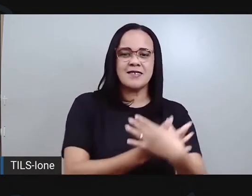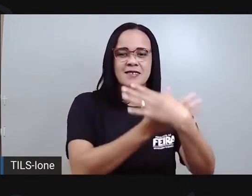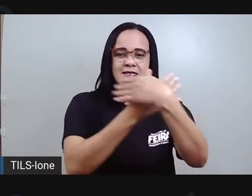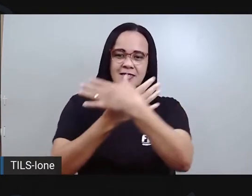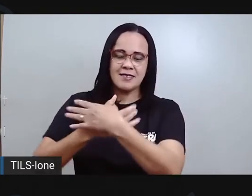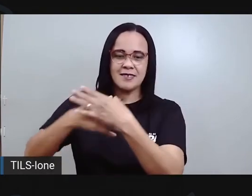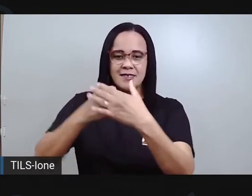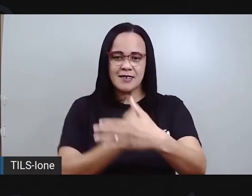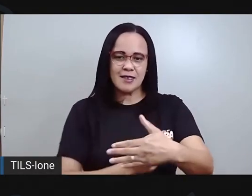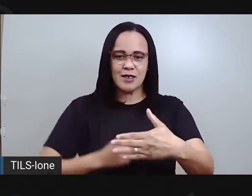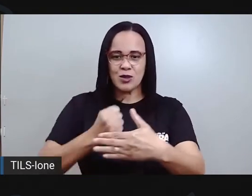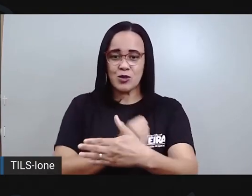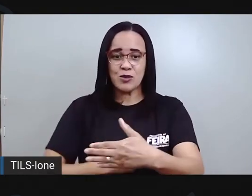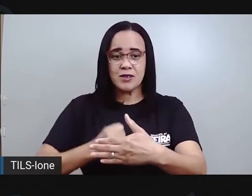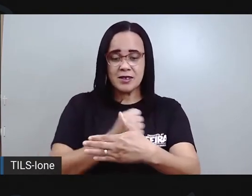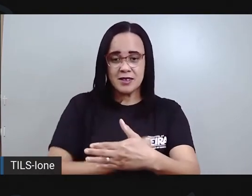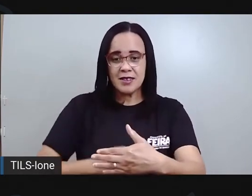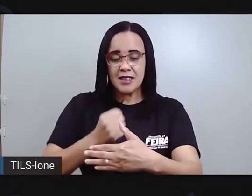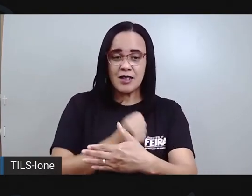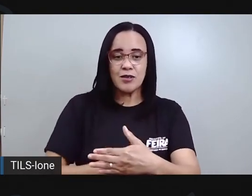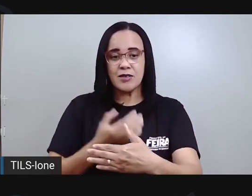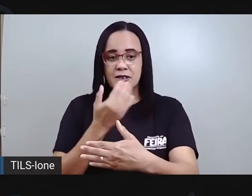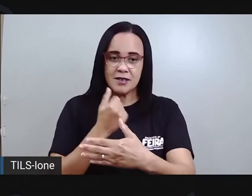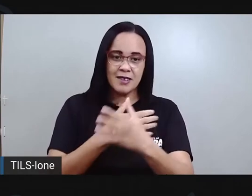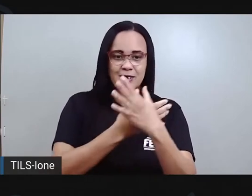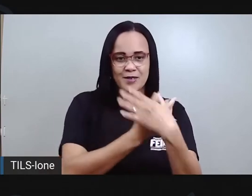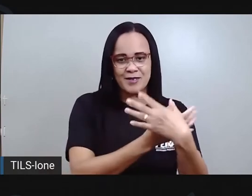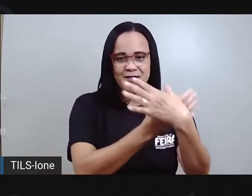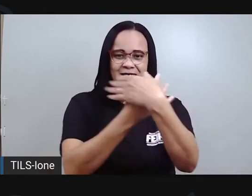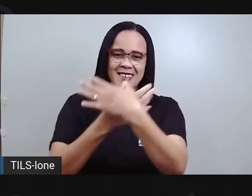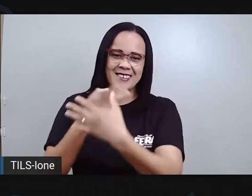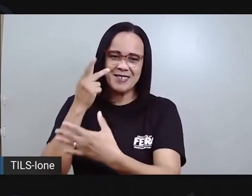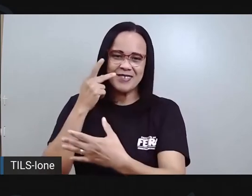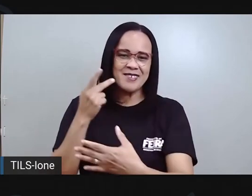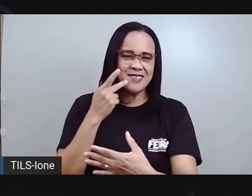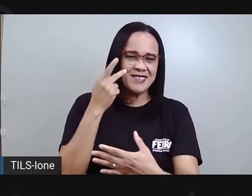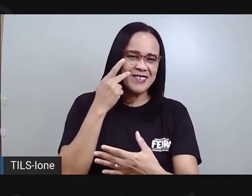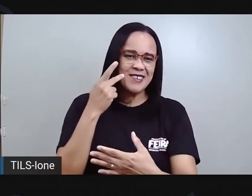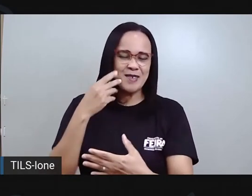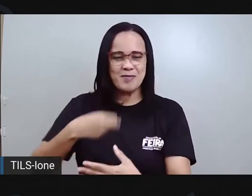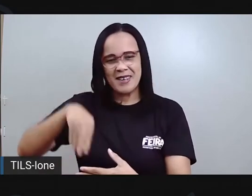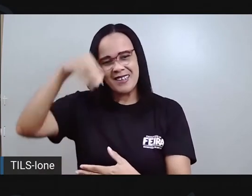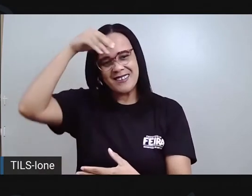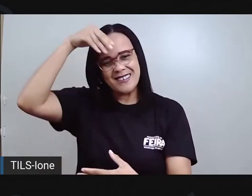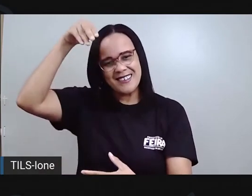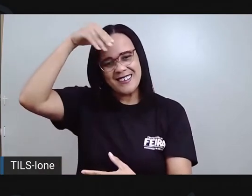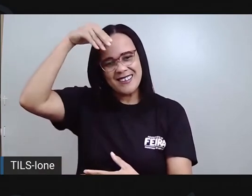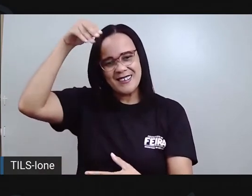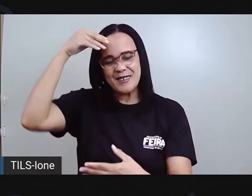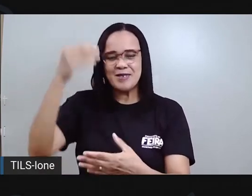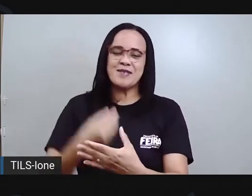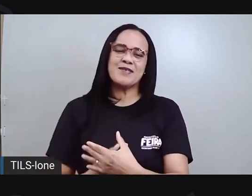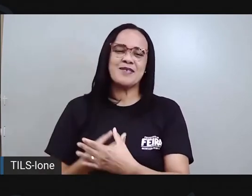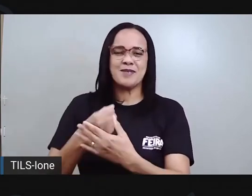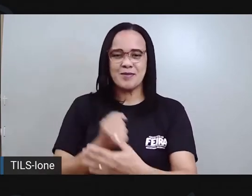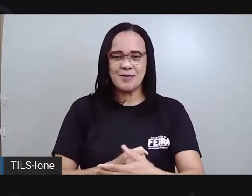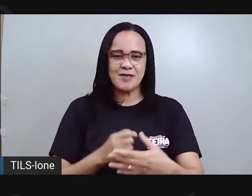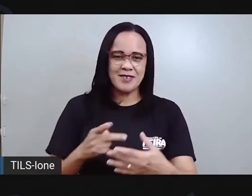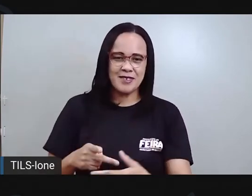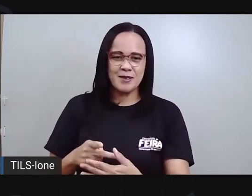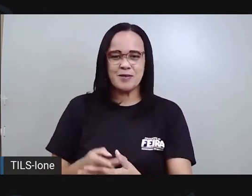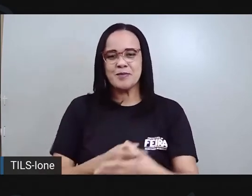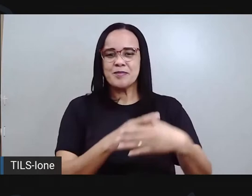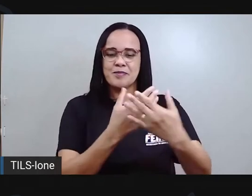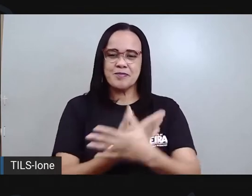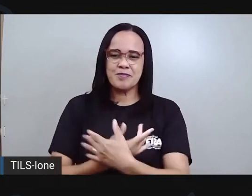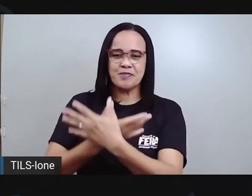Borboletinha tá na cozinha fazendo chocolate para a madrinha. Poti,